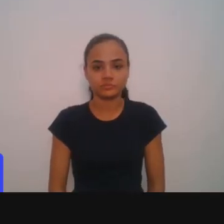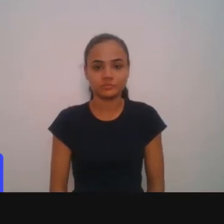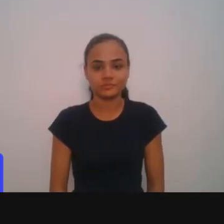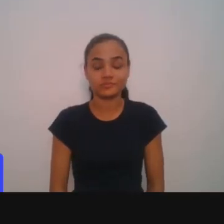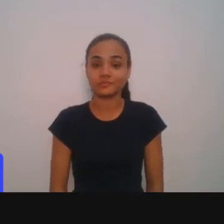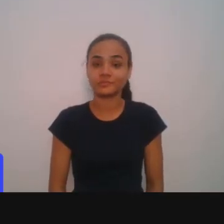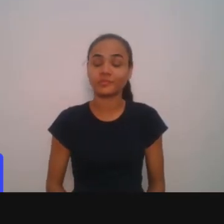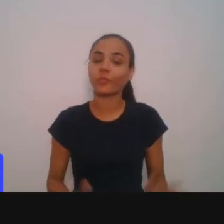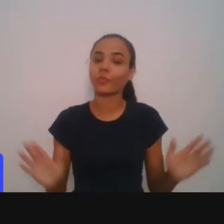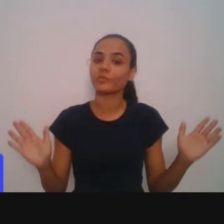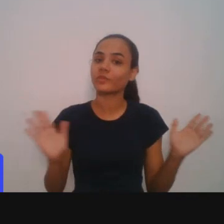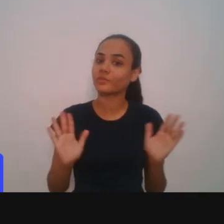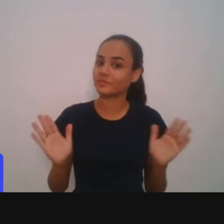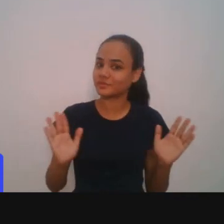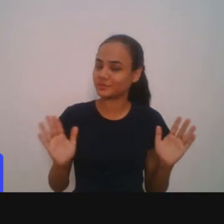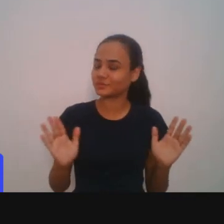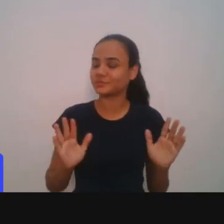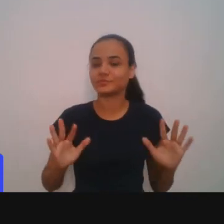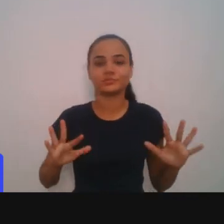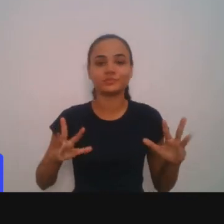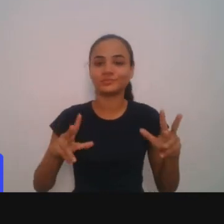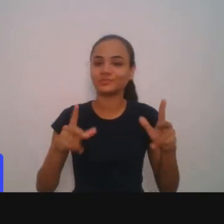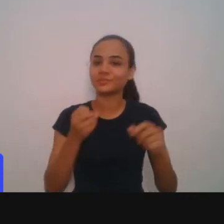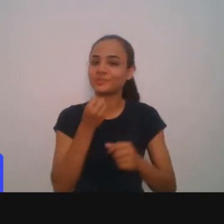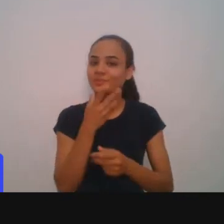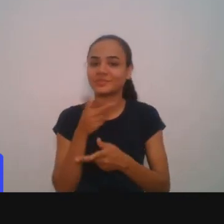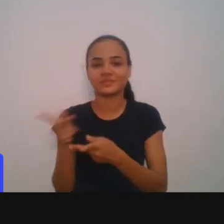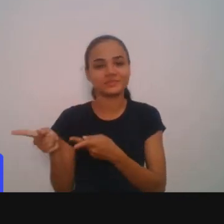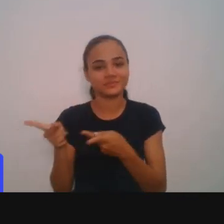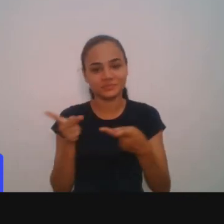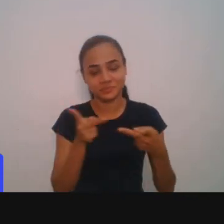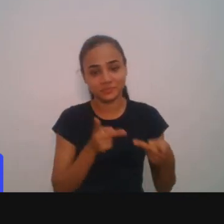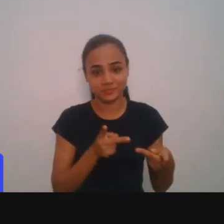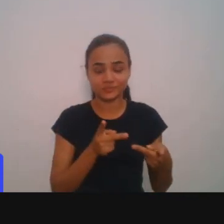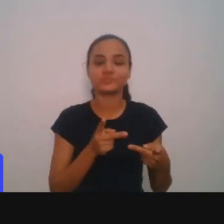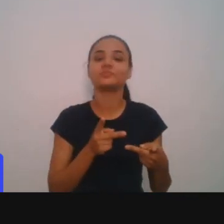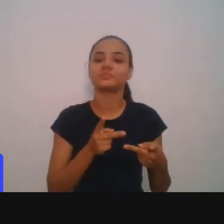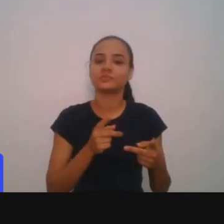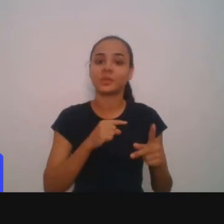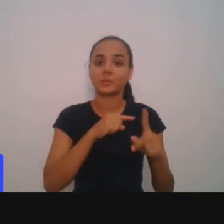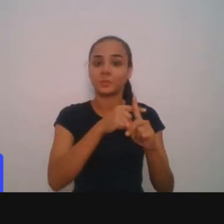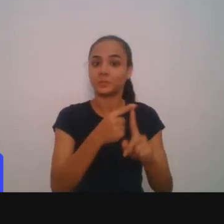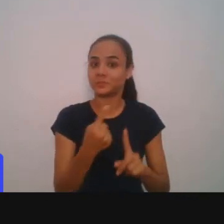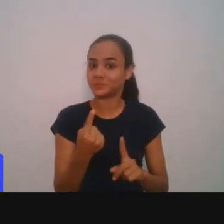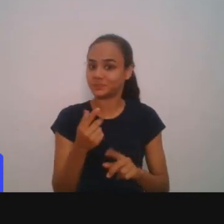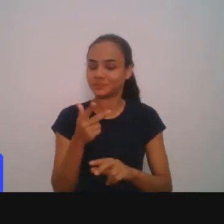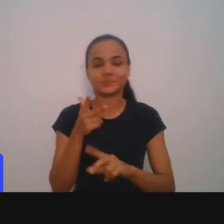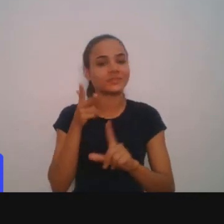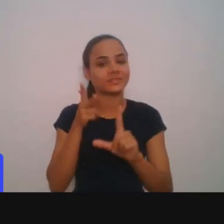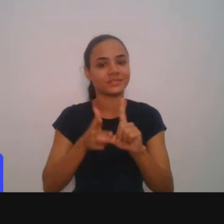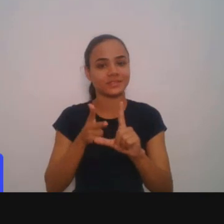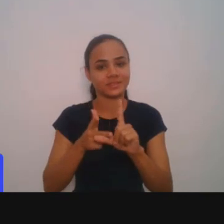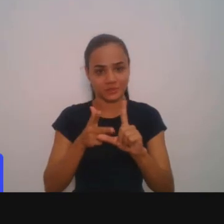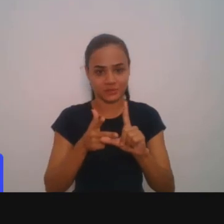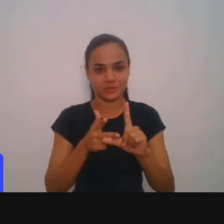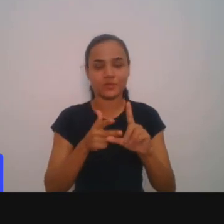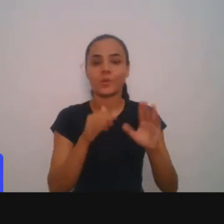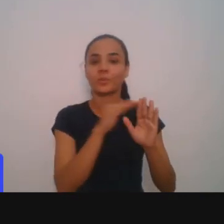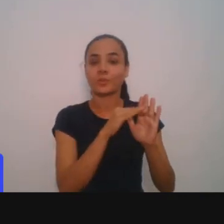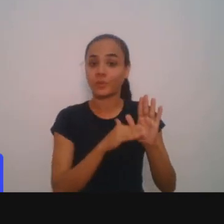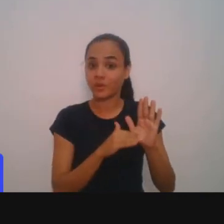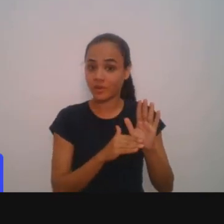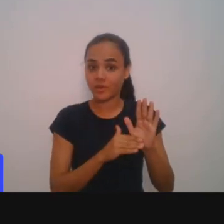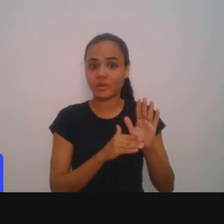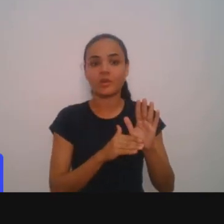Olá, sejam todos bem-vindos e todas bem-vindas a mais uma live do programa de Reflexões Pedagógicas, Diálogo